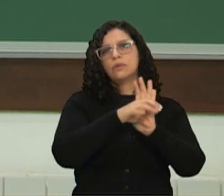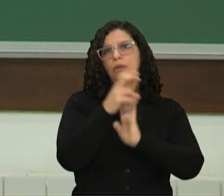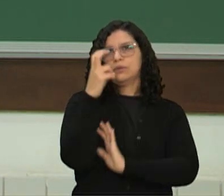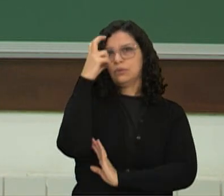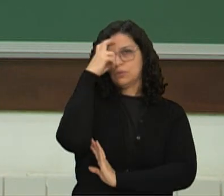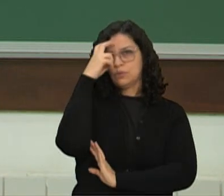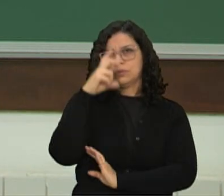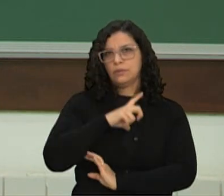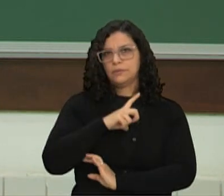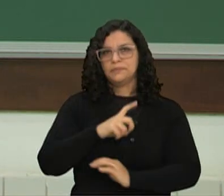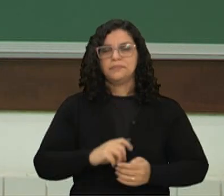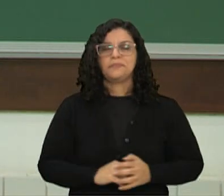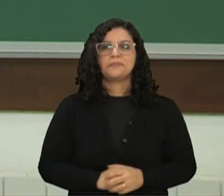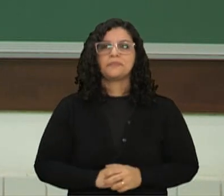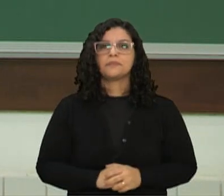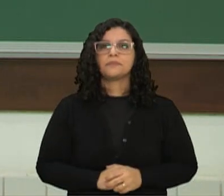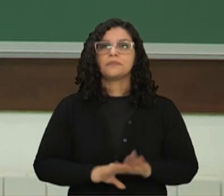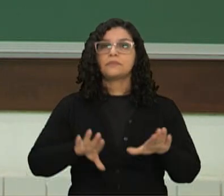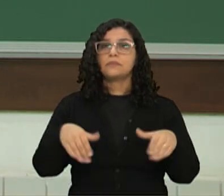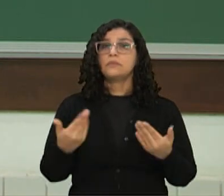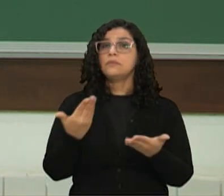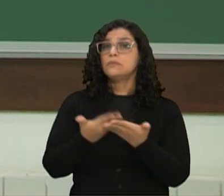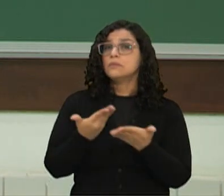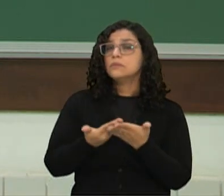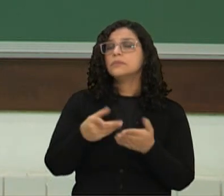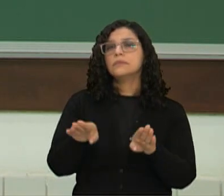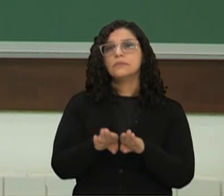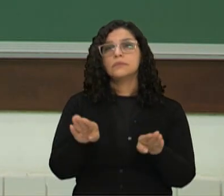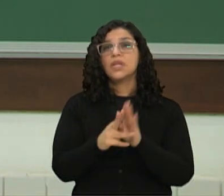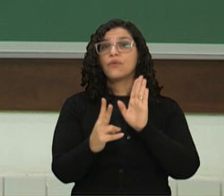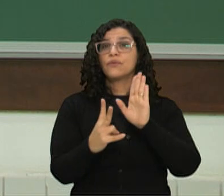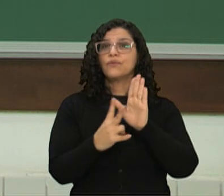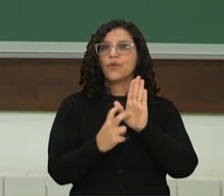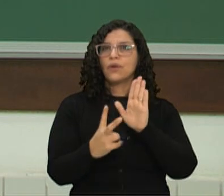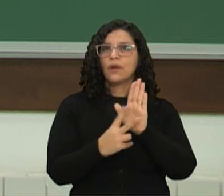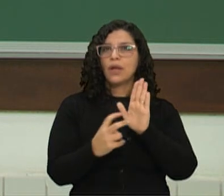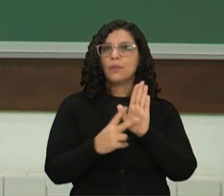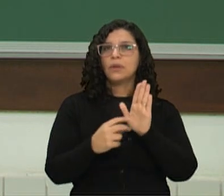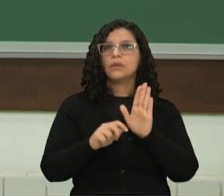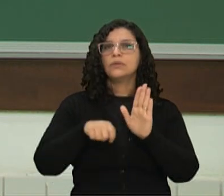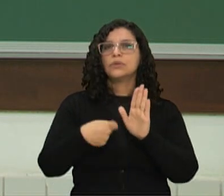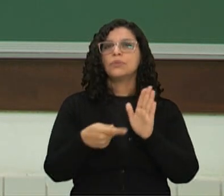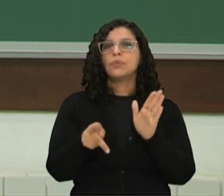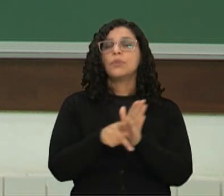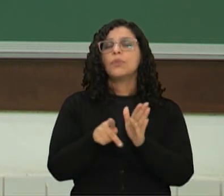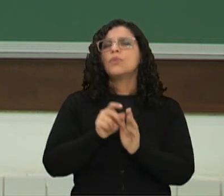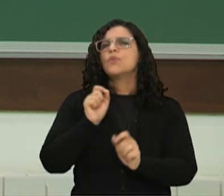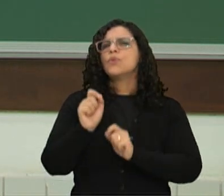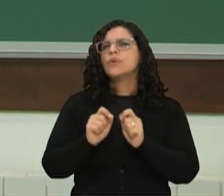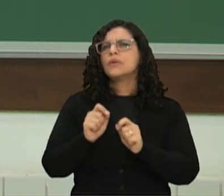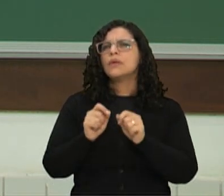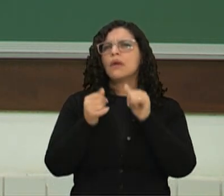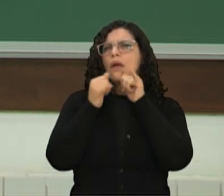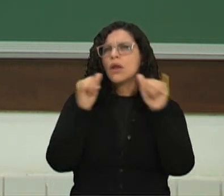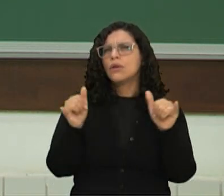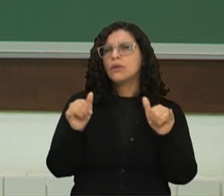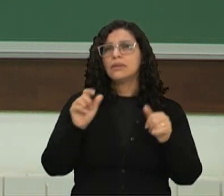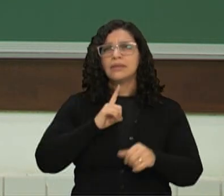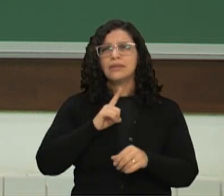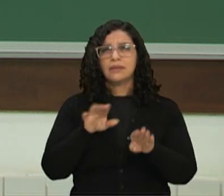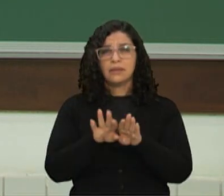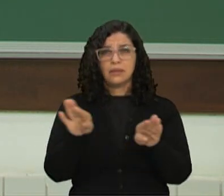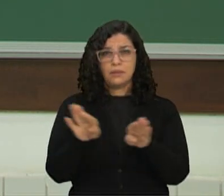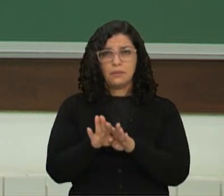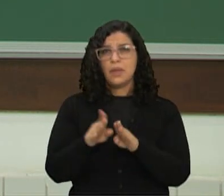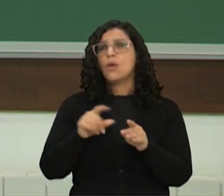a cultura dela. Estudamos também o vocabulário sobre electronic device. Lembra electronic device? Então,